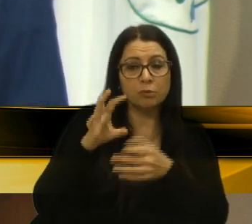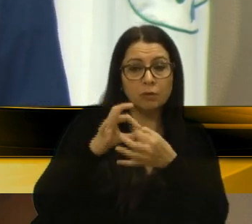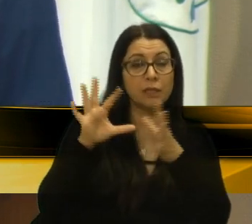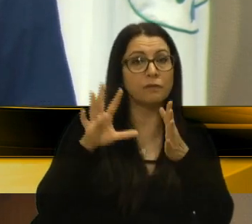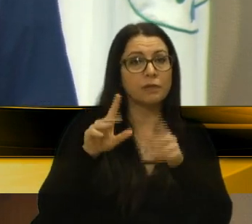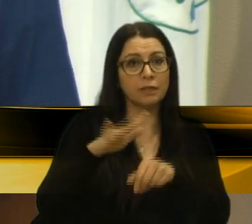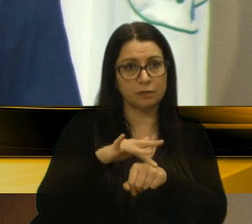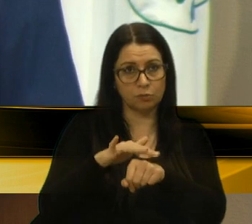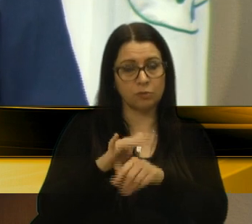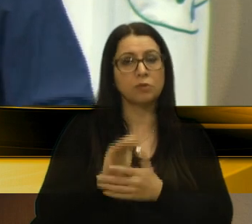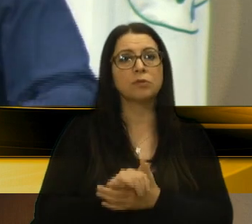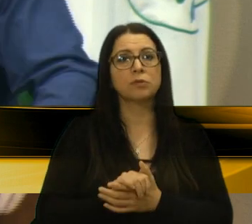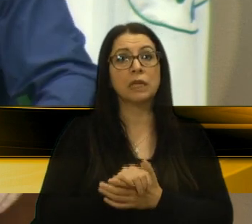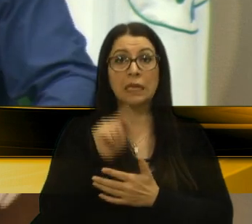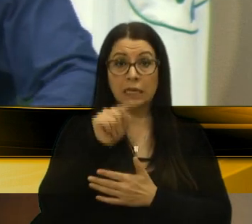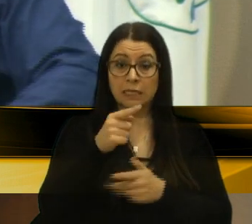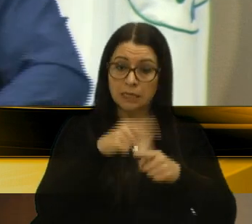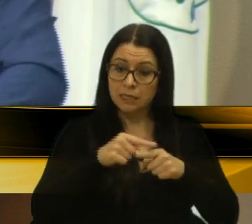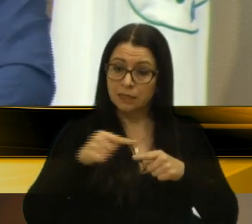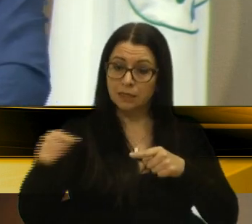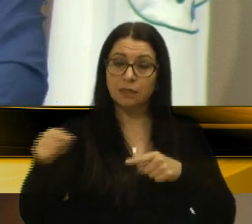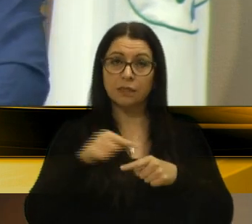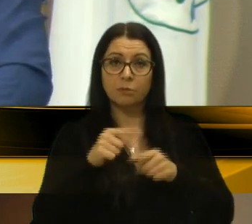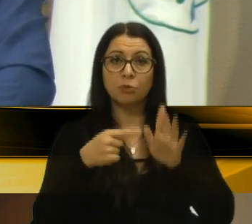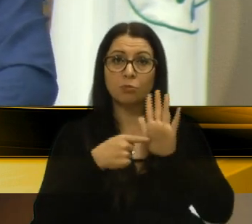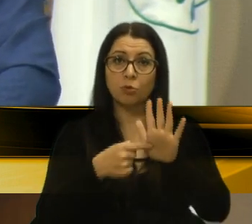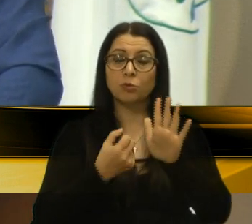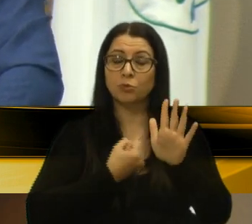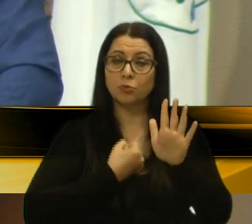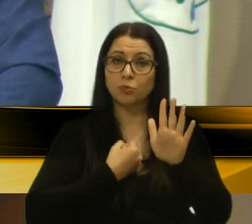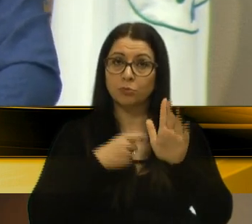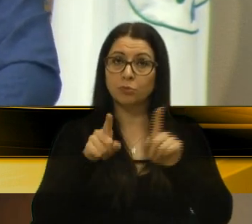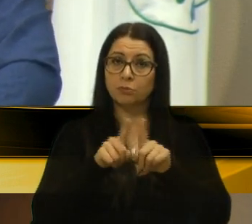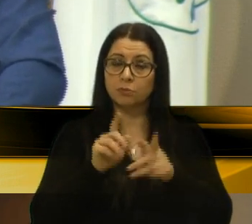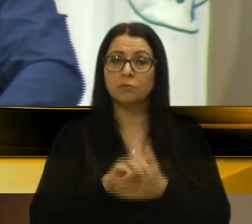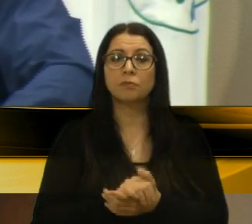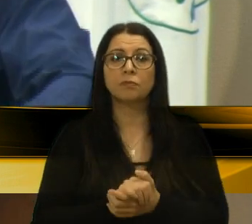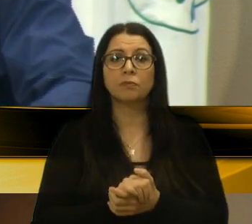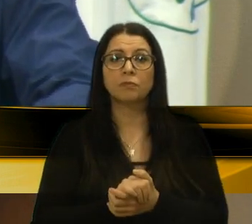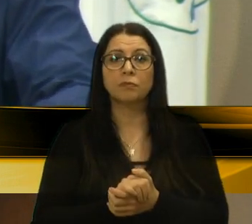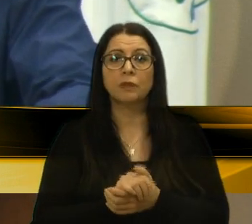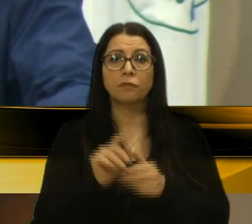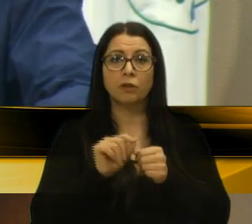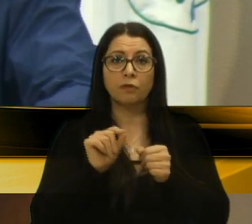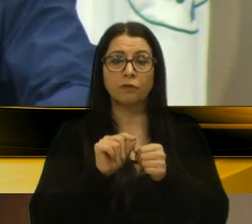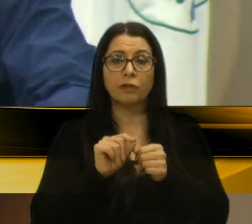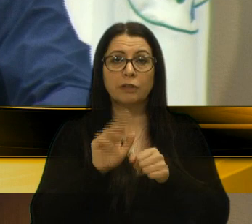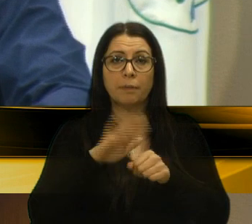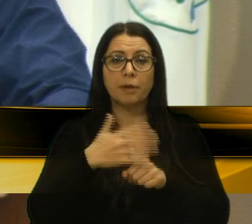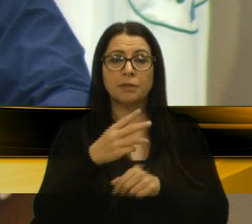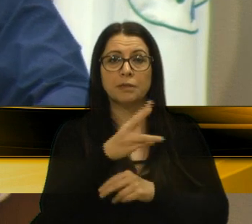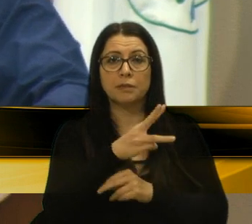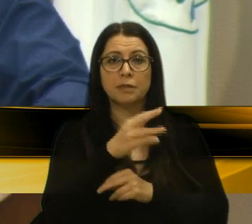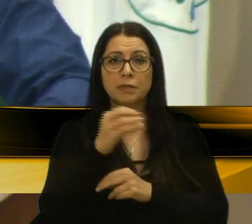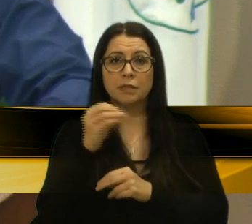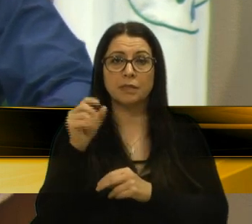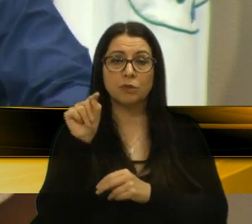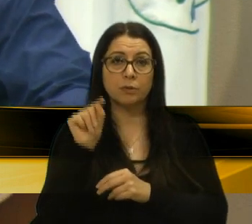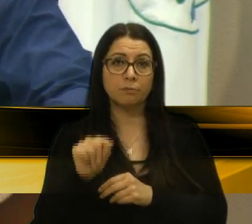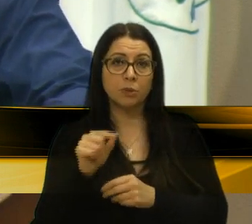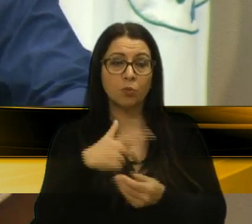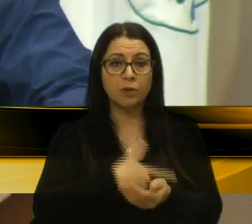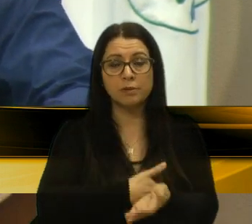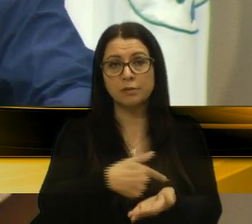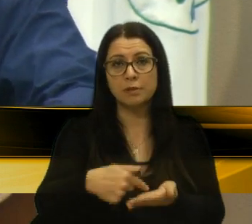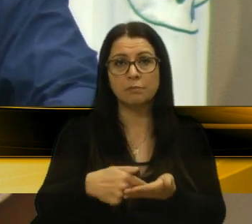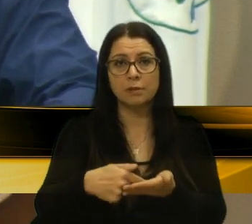mormo. Nesse período, trago alguns números aqui também. Foram realizados mais de 300 mil